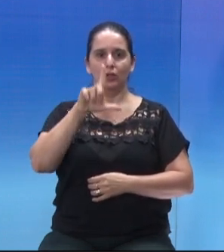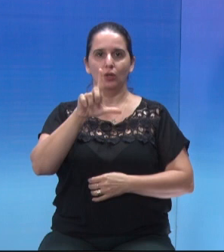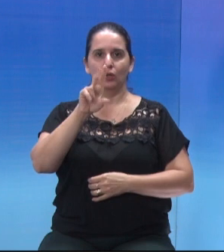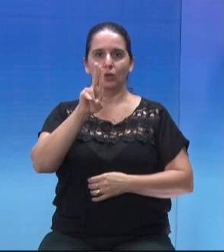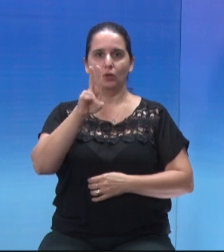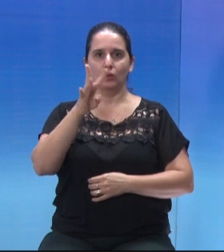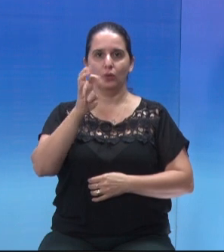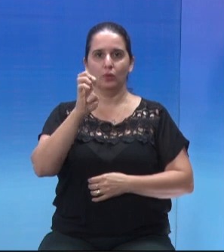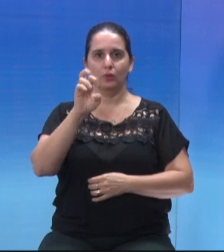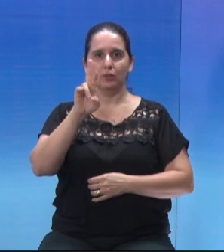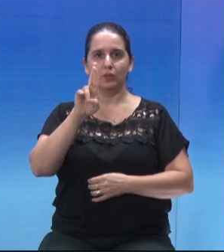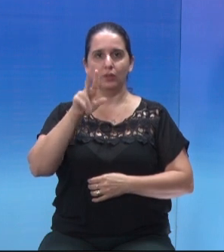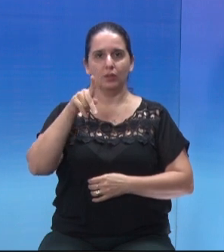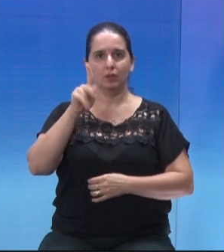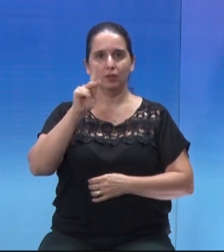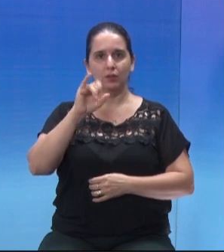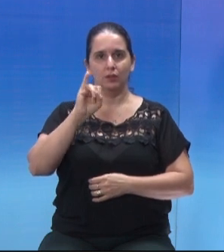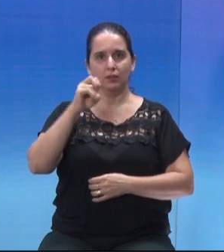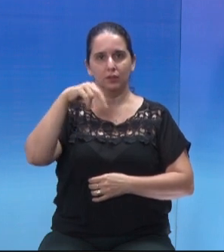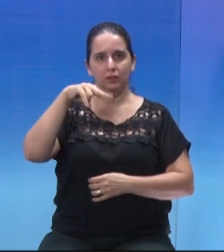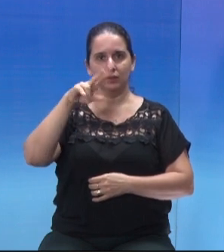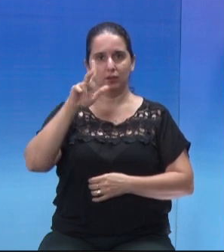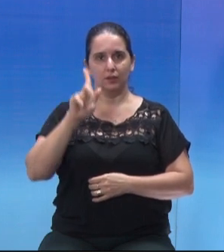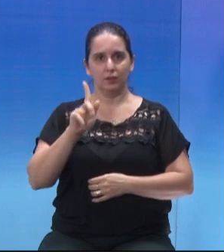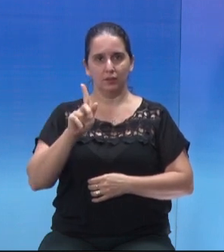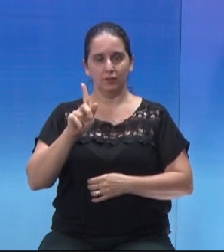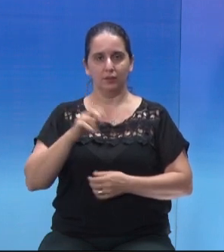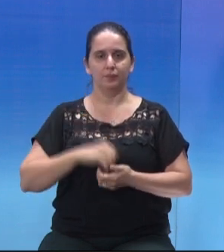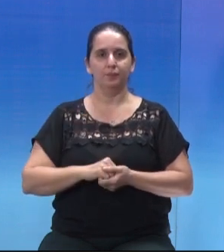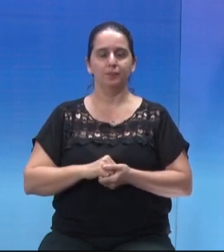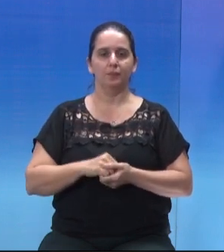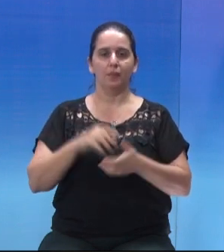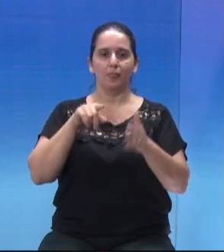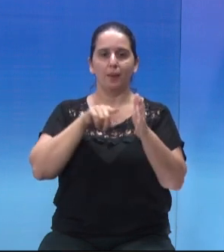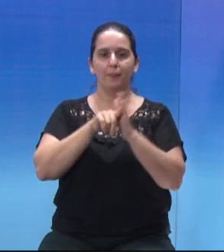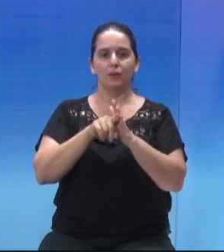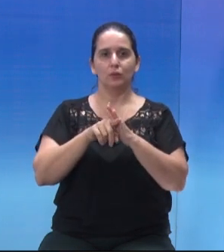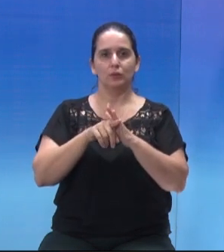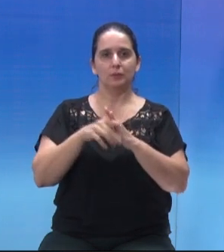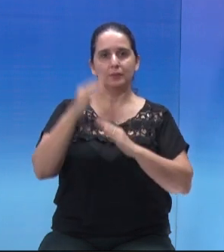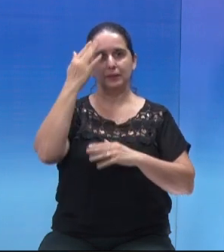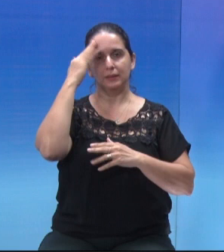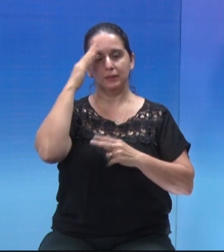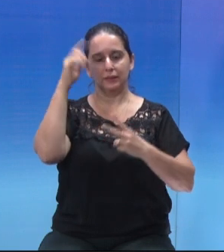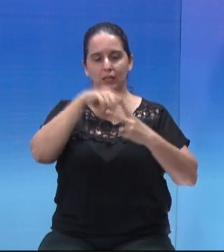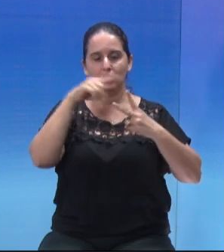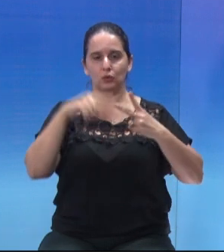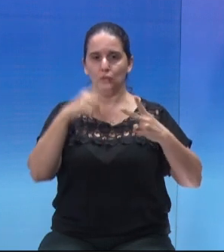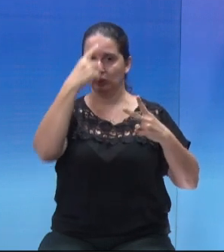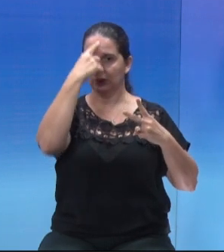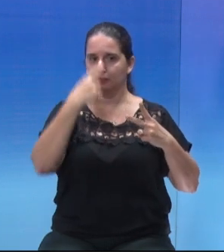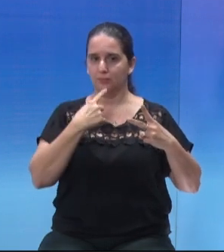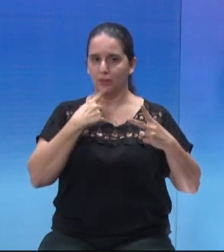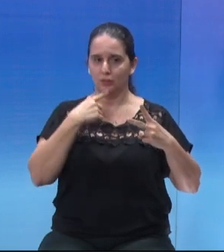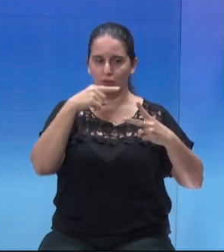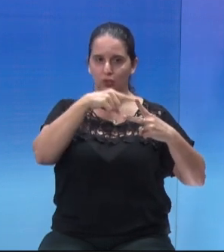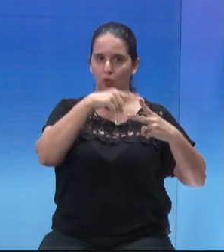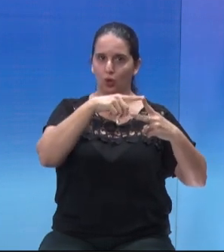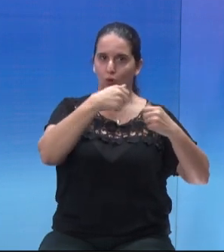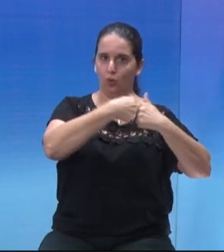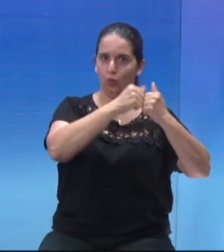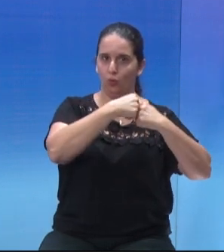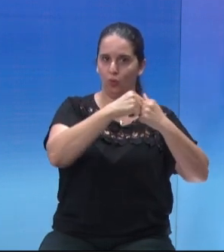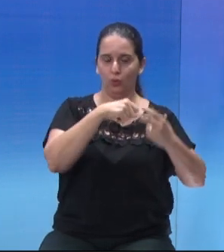lida no enunciado para a gente entender melhor essas duas figuras? O ônibus e